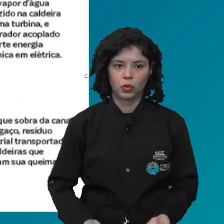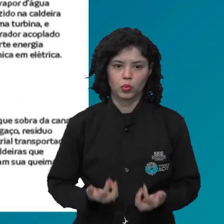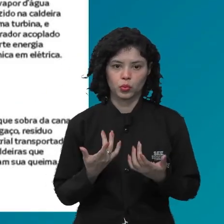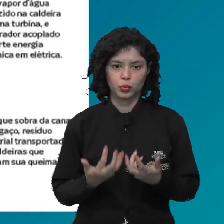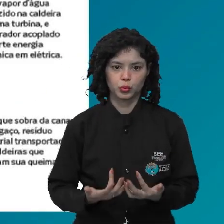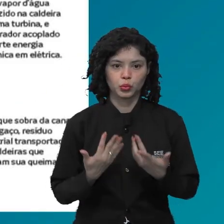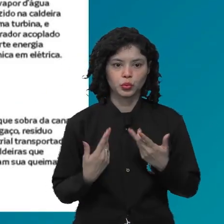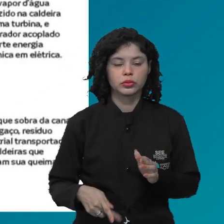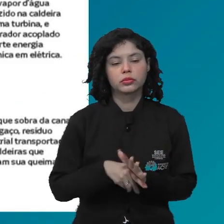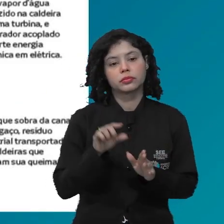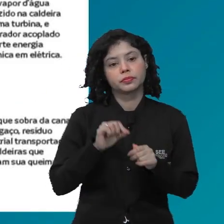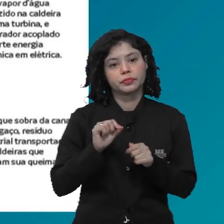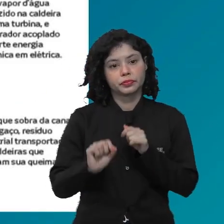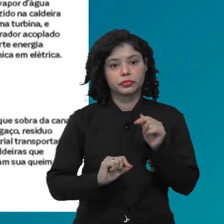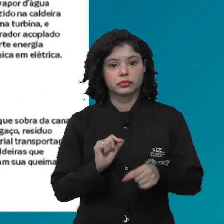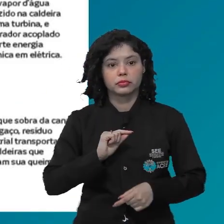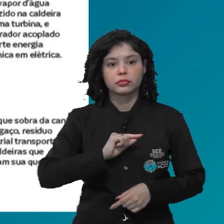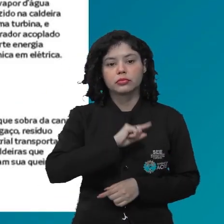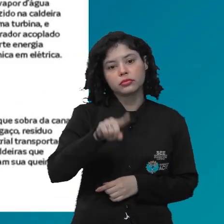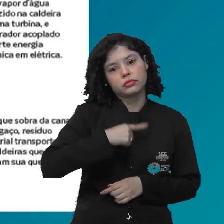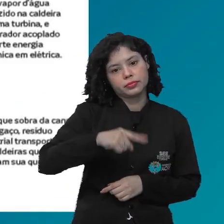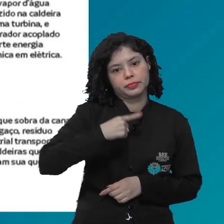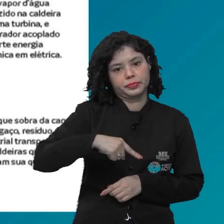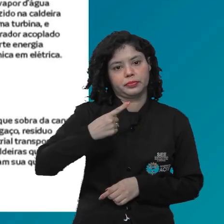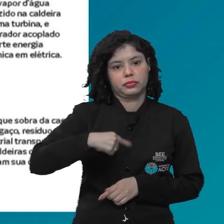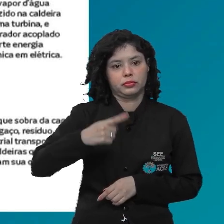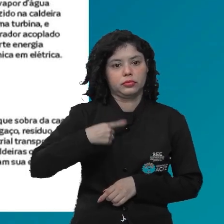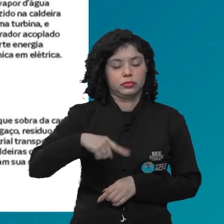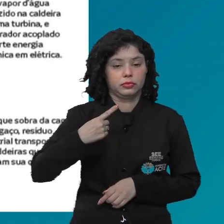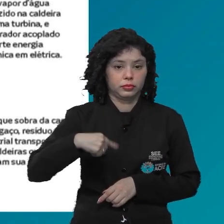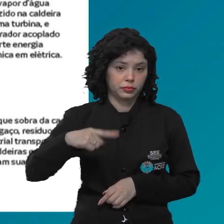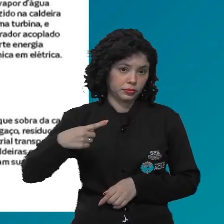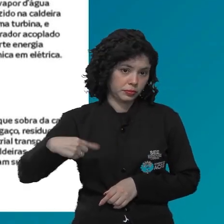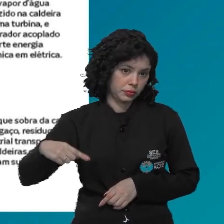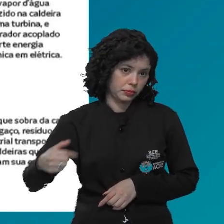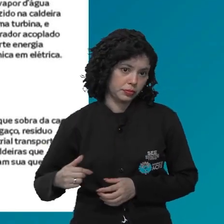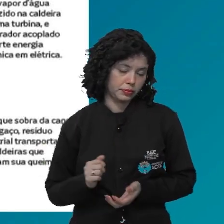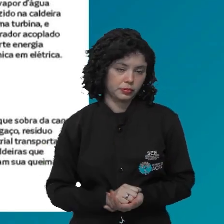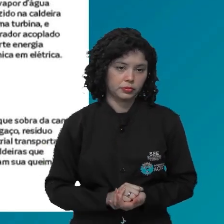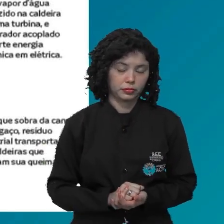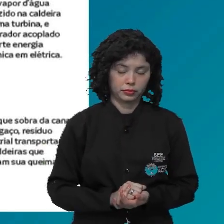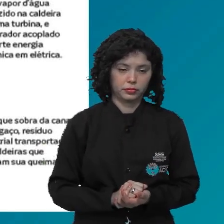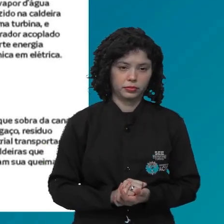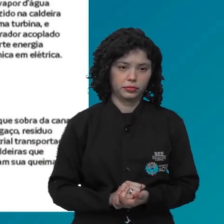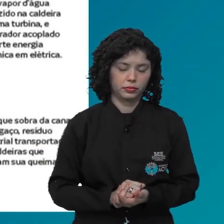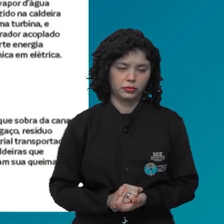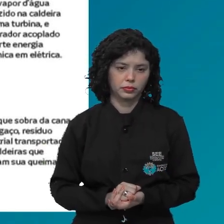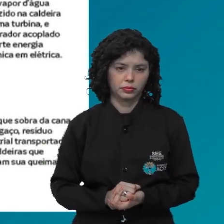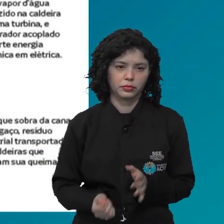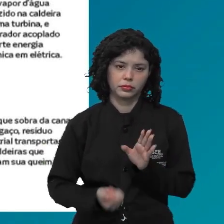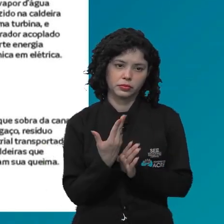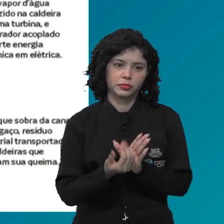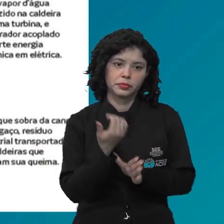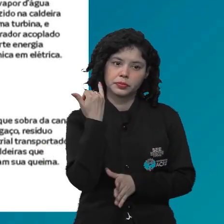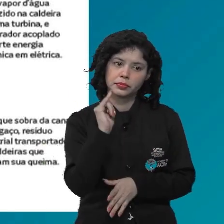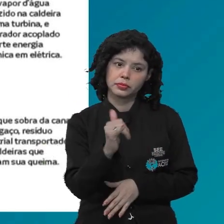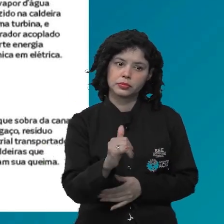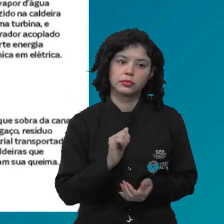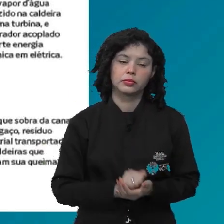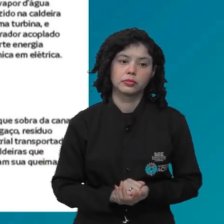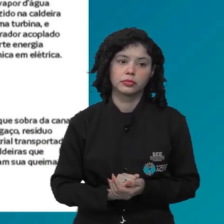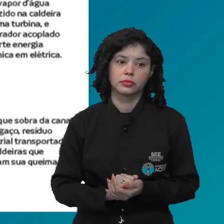aqui, ele vai fazer com que haja o quê? Que essa turbina, que ela gire, né, produzindo ali a